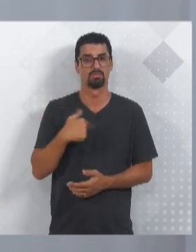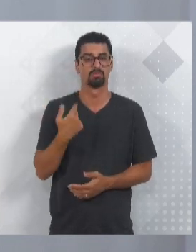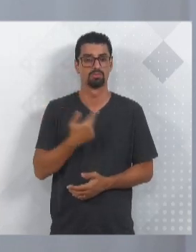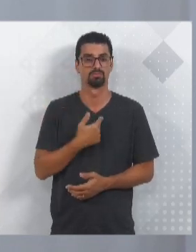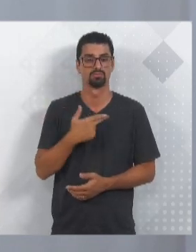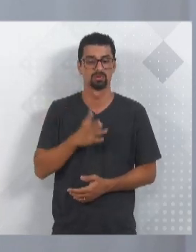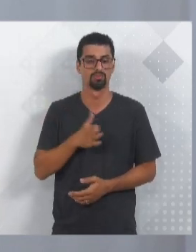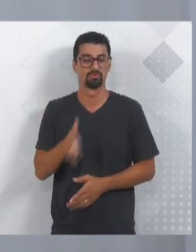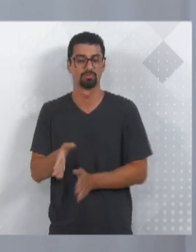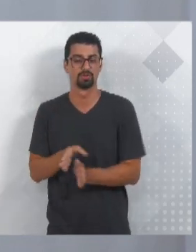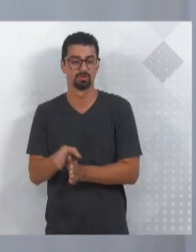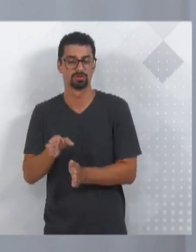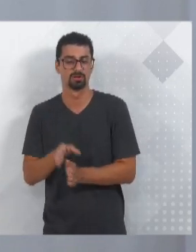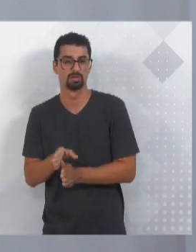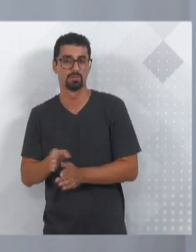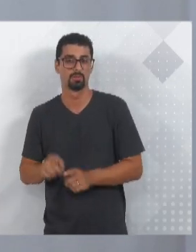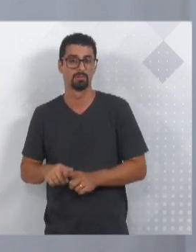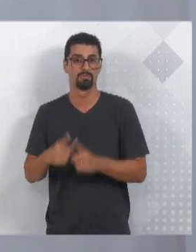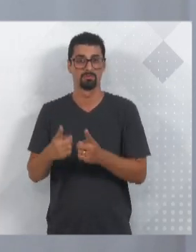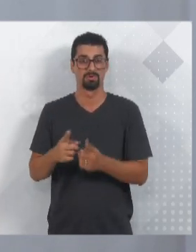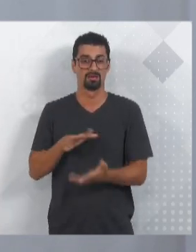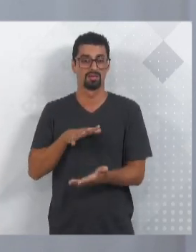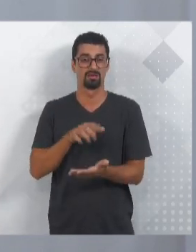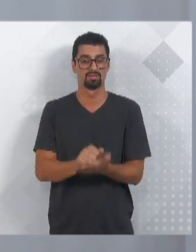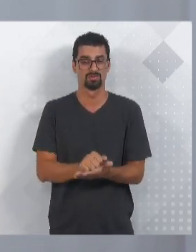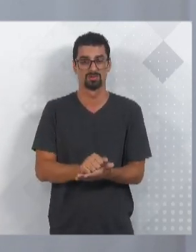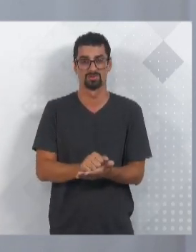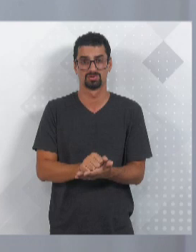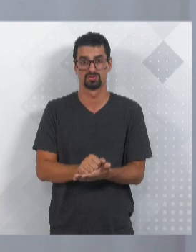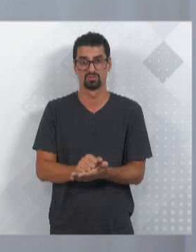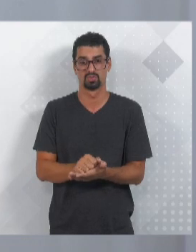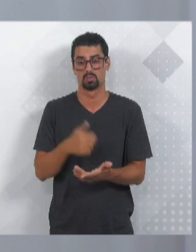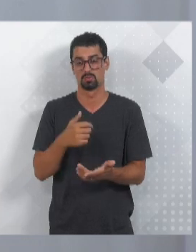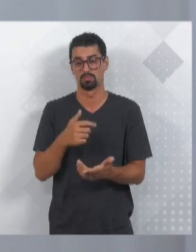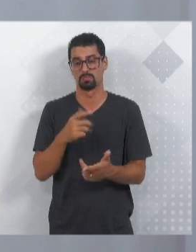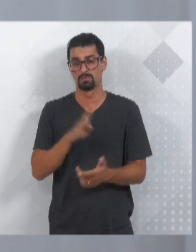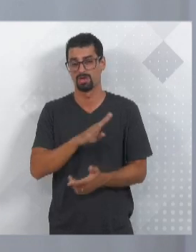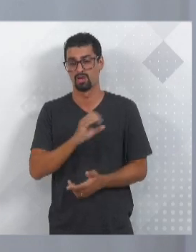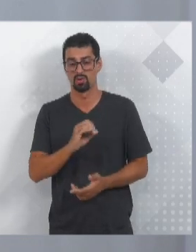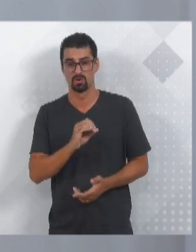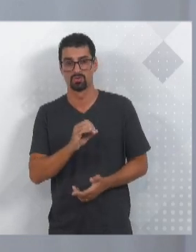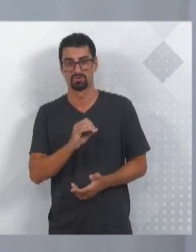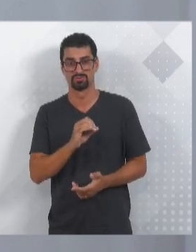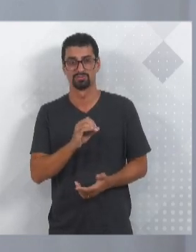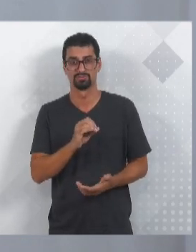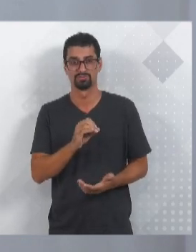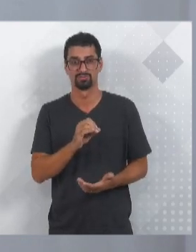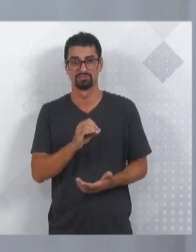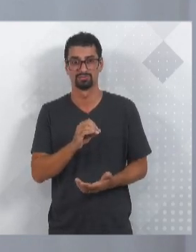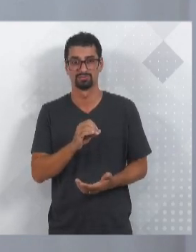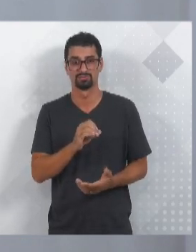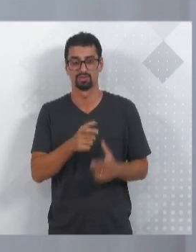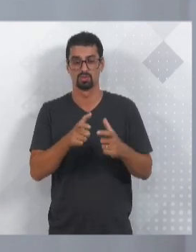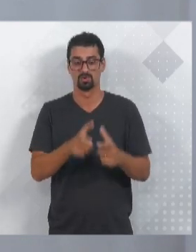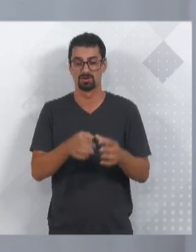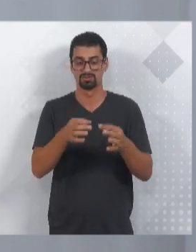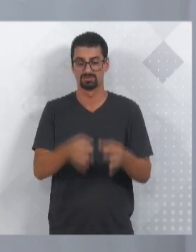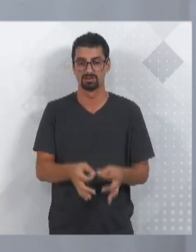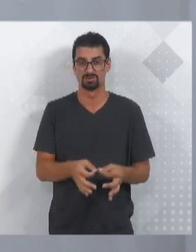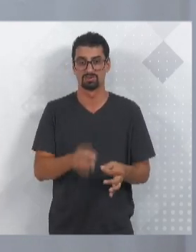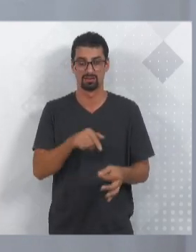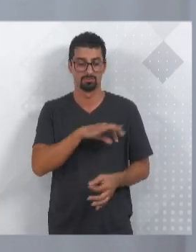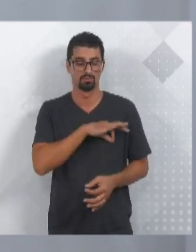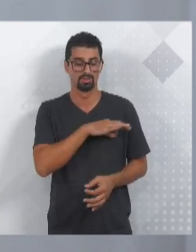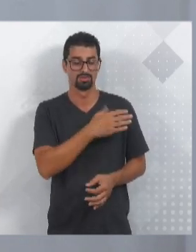estar orientando. Mas o registro da ocorrência no local certo, que é